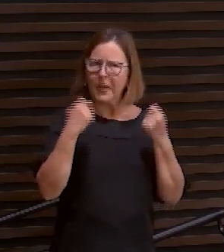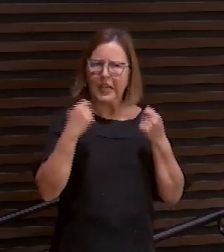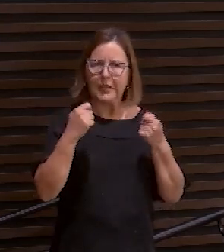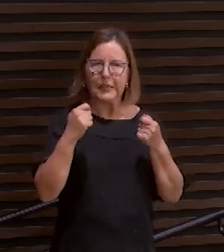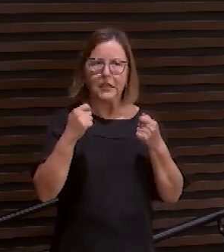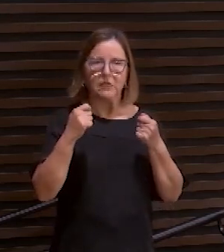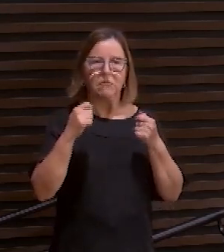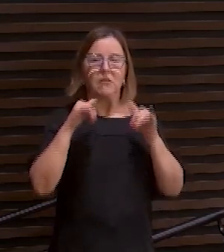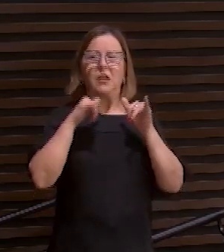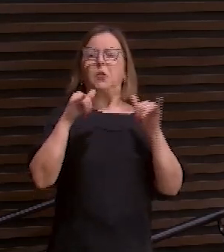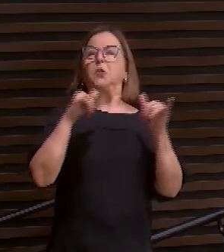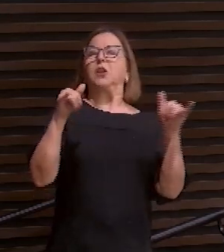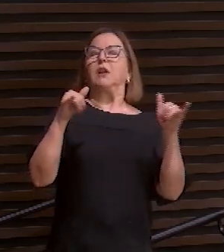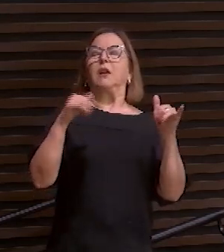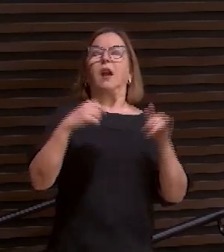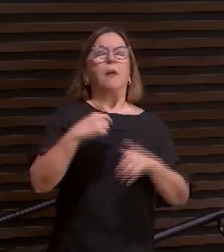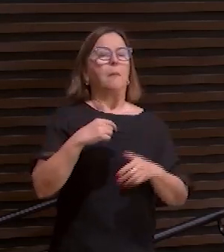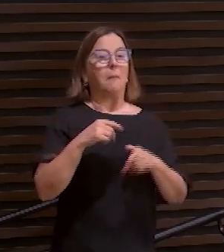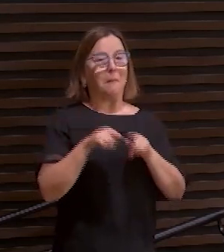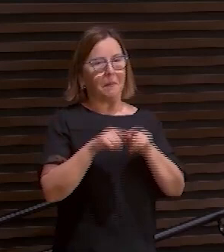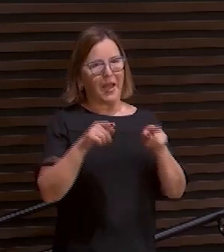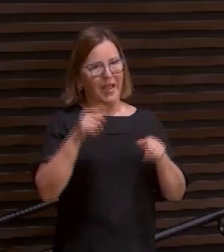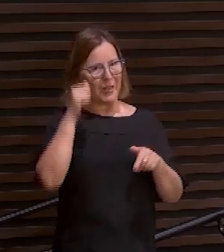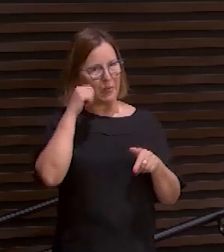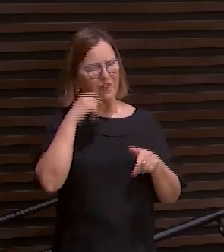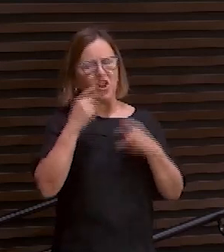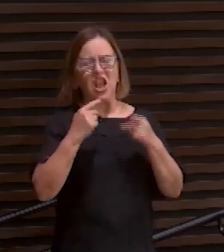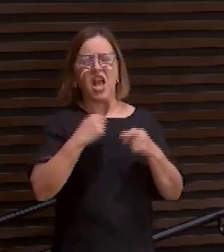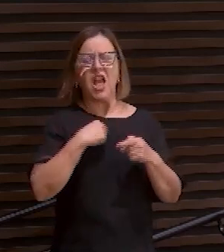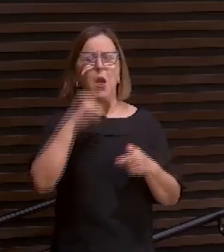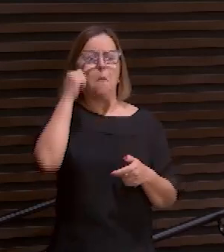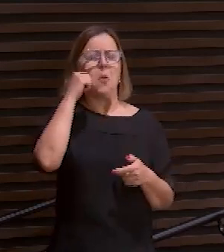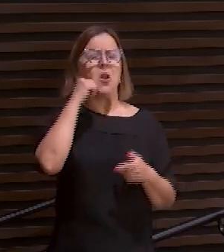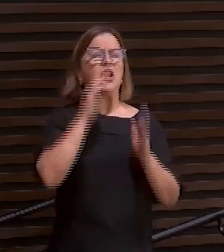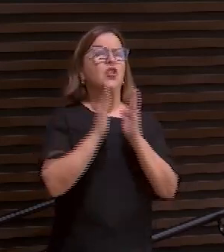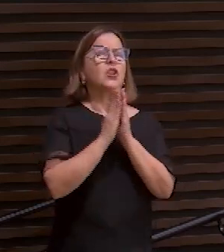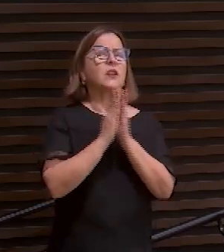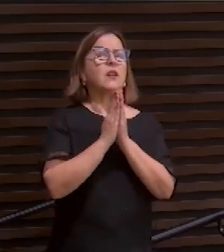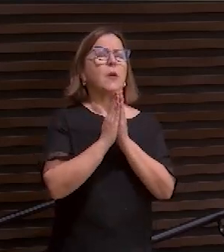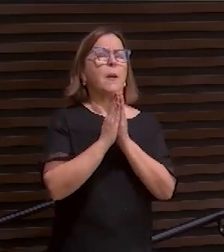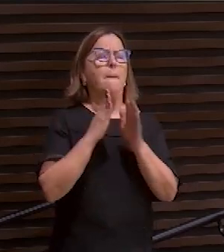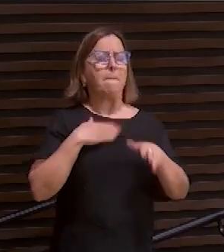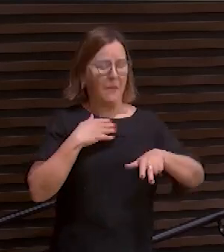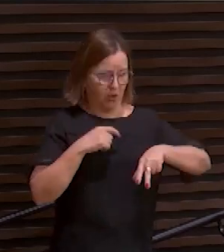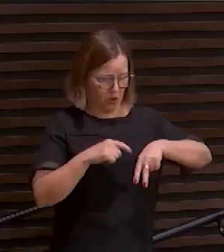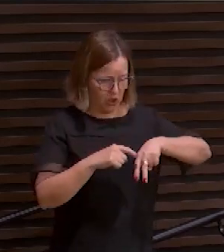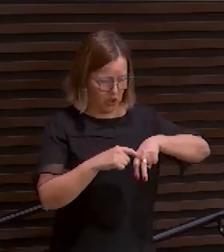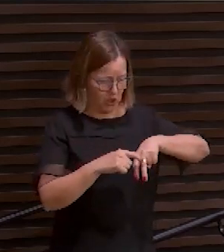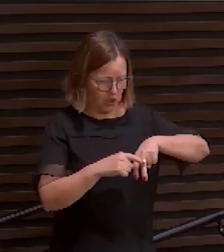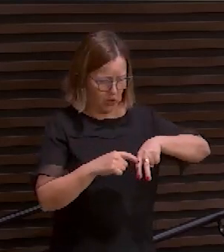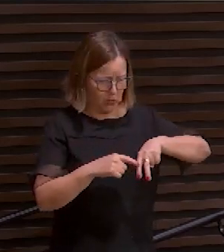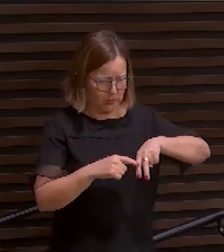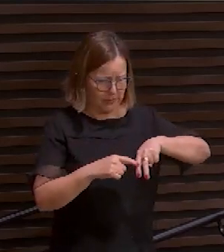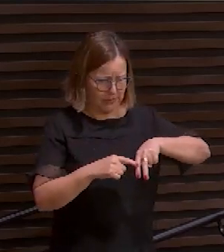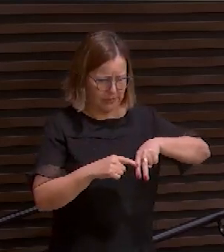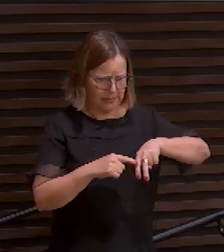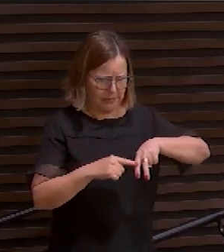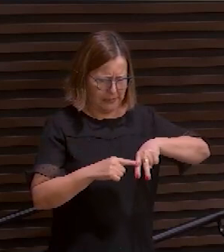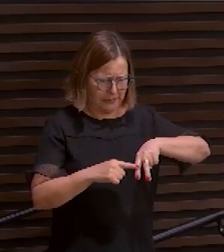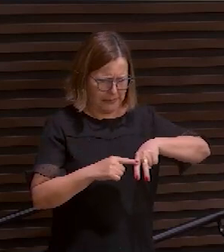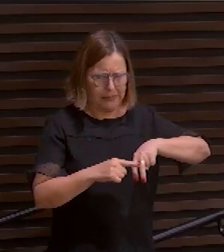E ela disse, eu sou uma mulher de oração, os meus joelhos estão